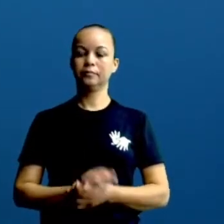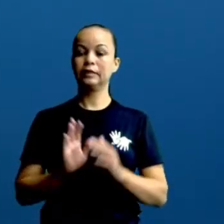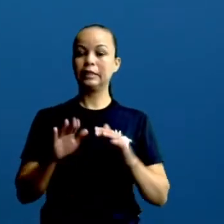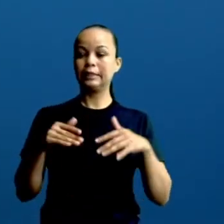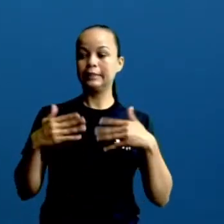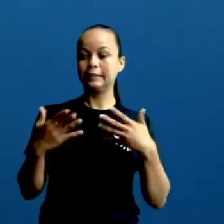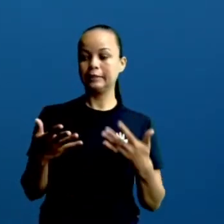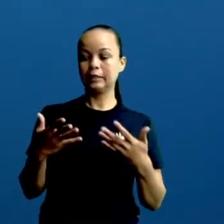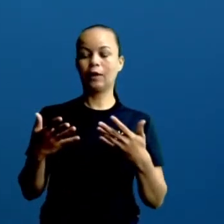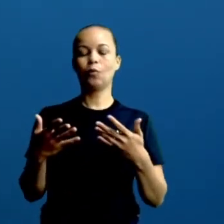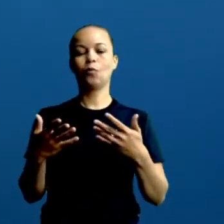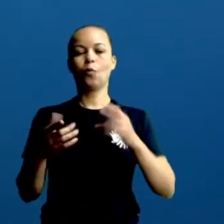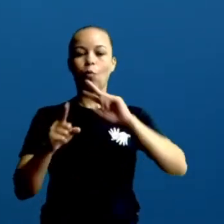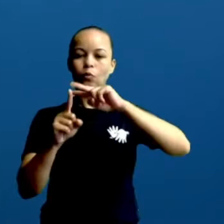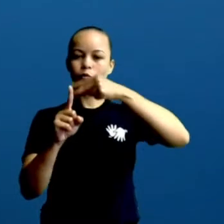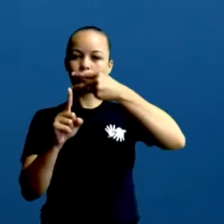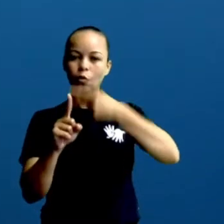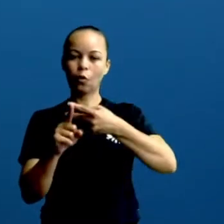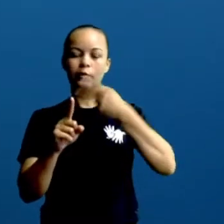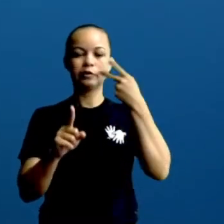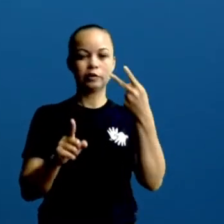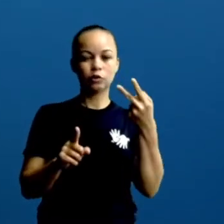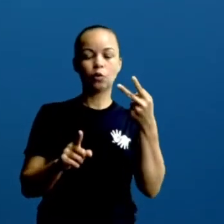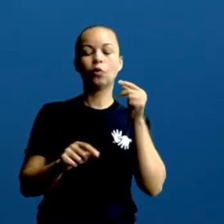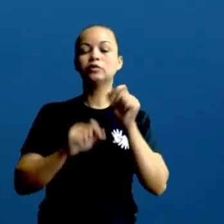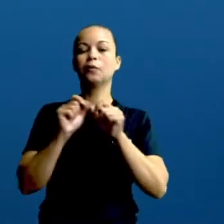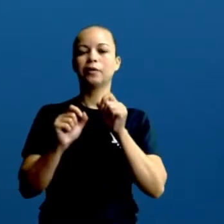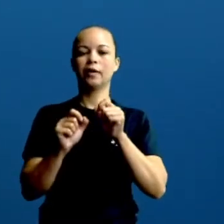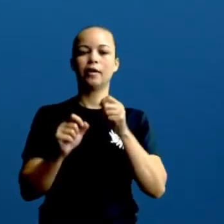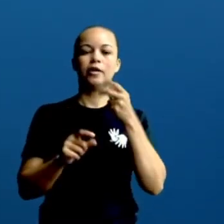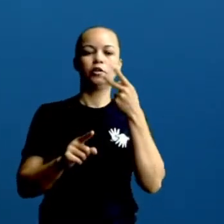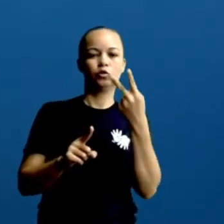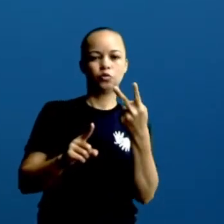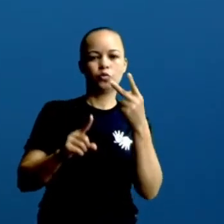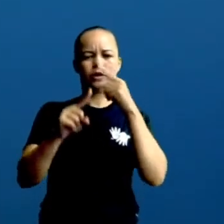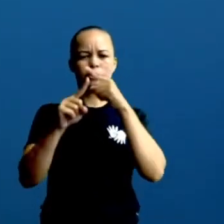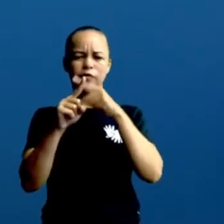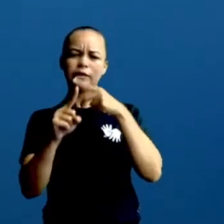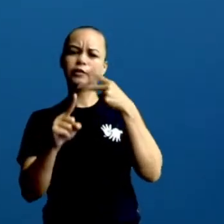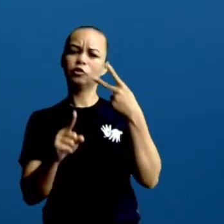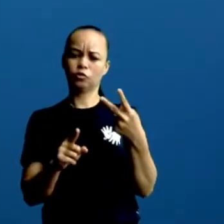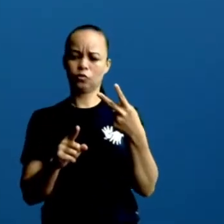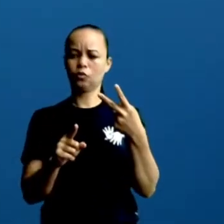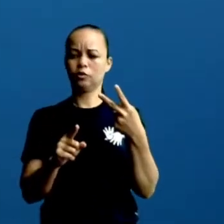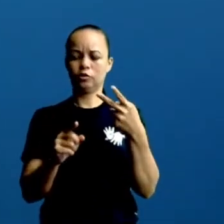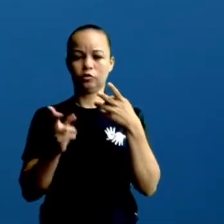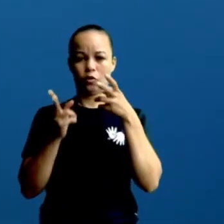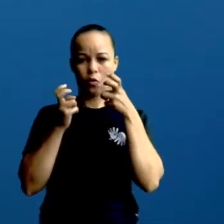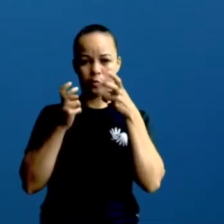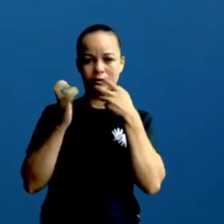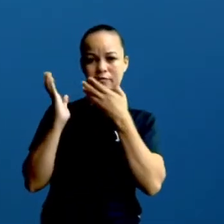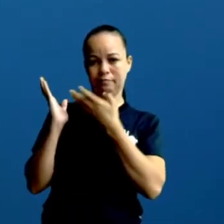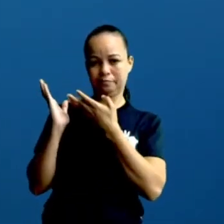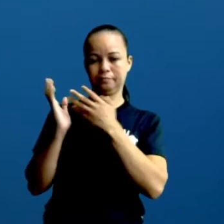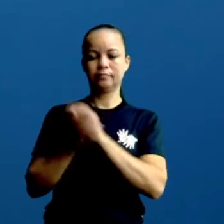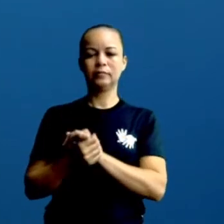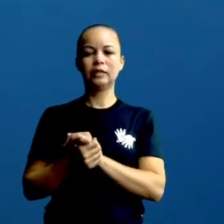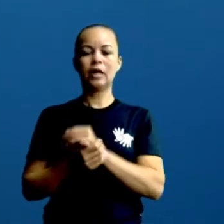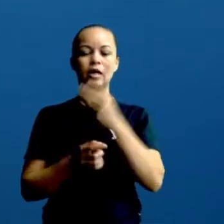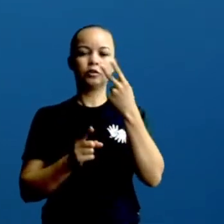dobro de 2 é duas vezes dois olha aqui